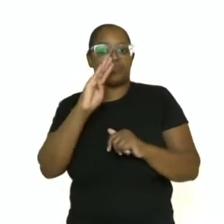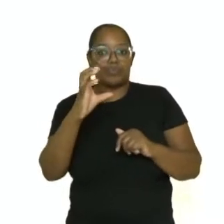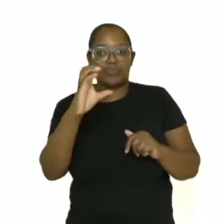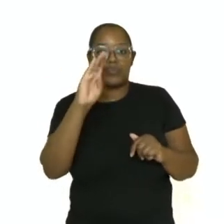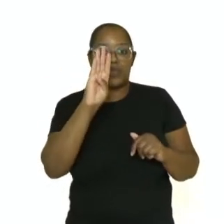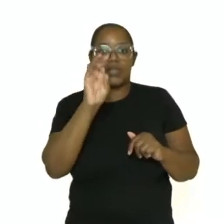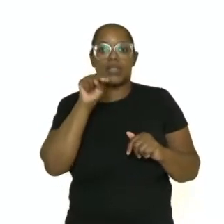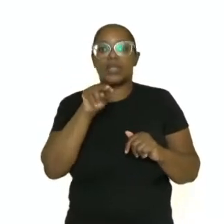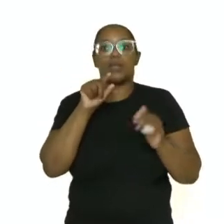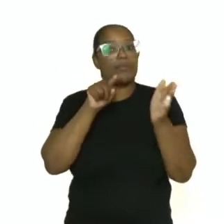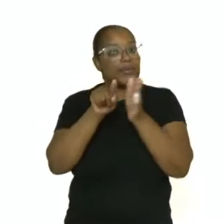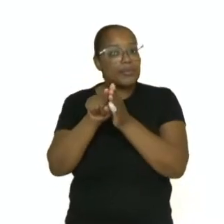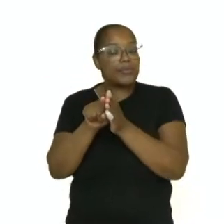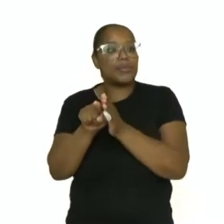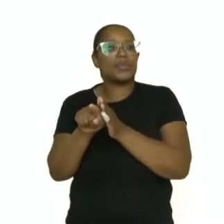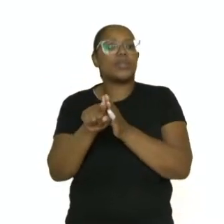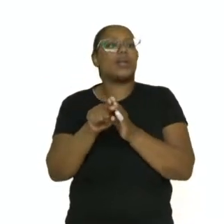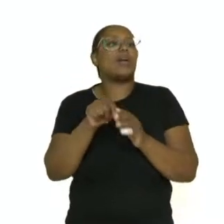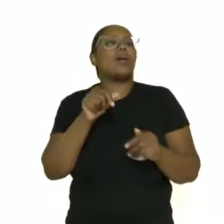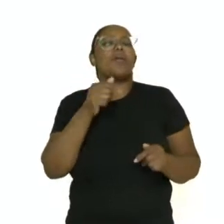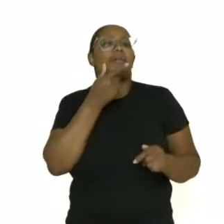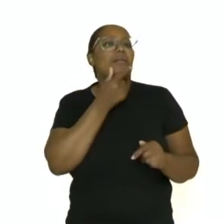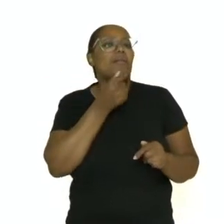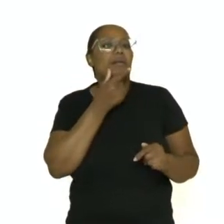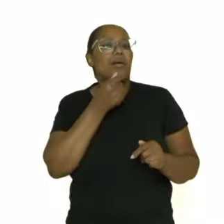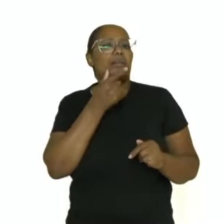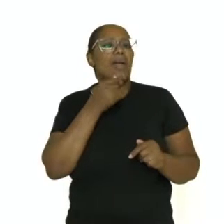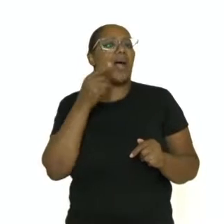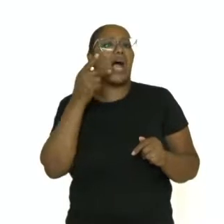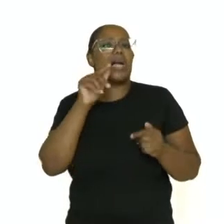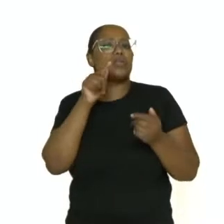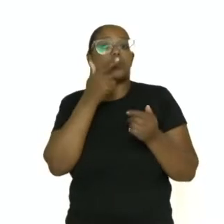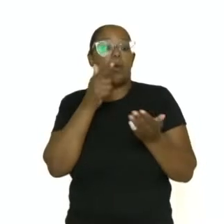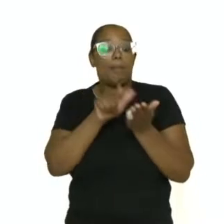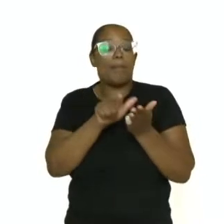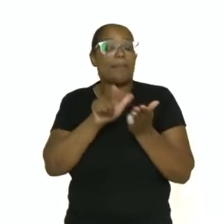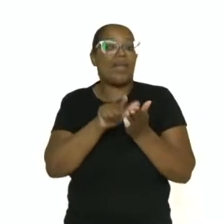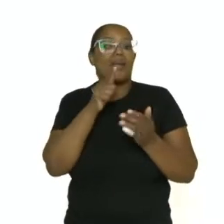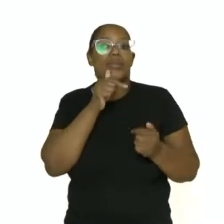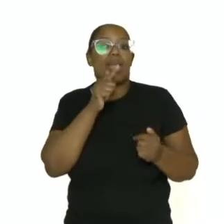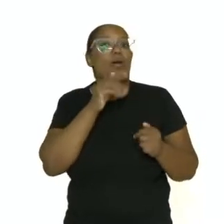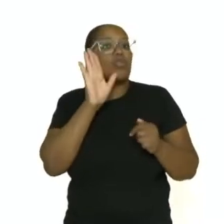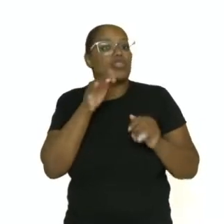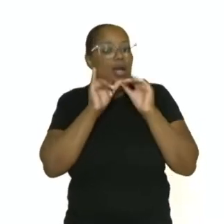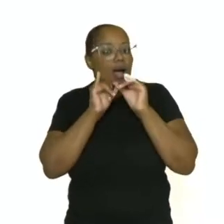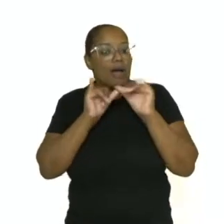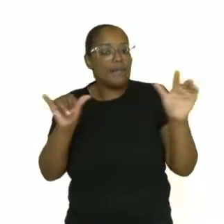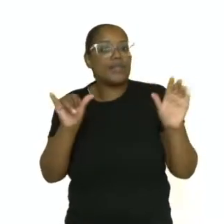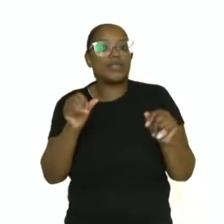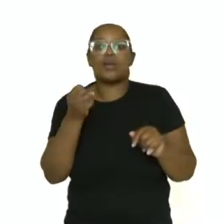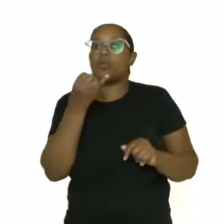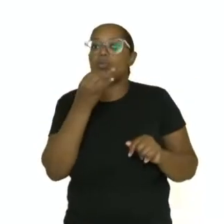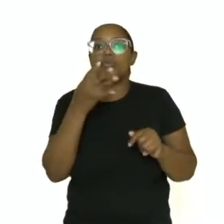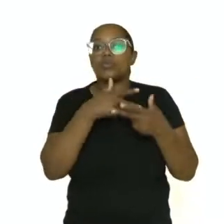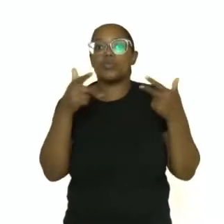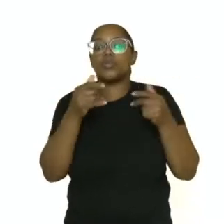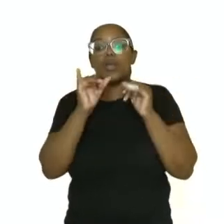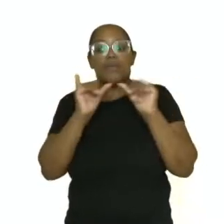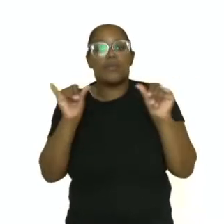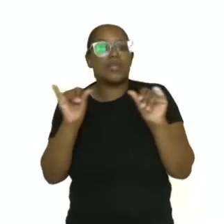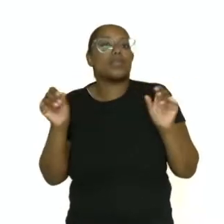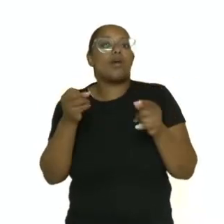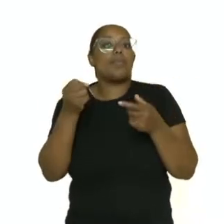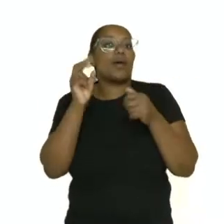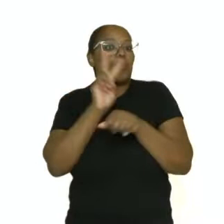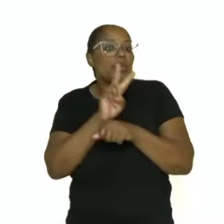CBN pergunta: Hudson José, as faturas de água já traziam algumas dicas para o consumo consciente em razão